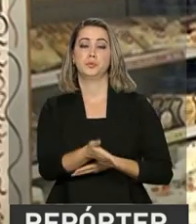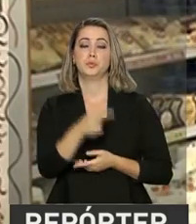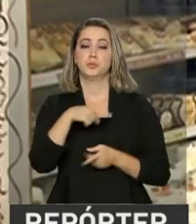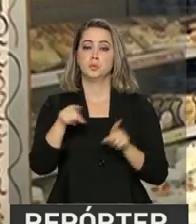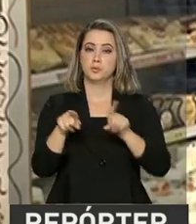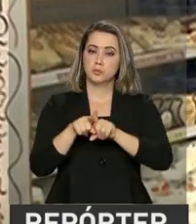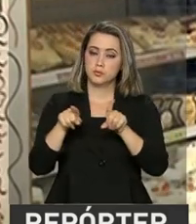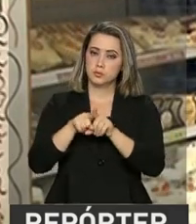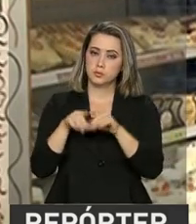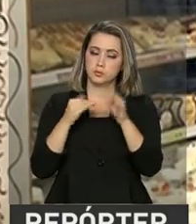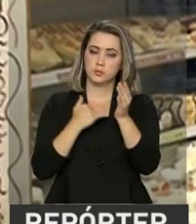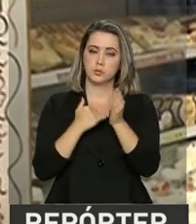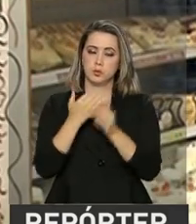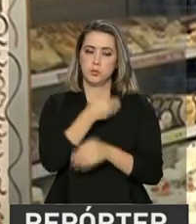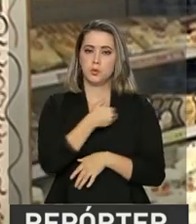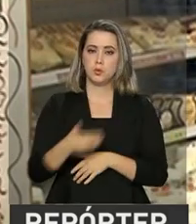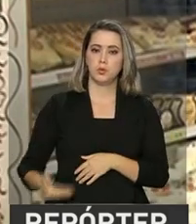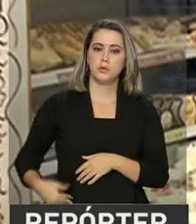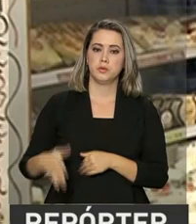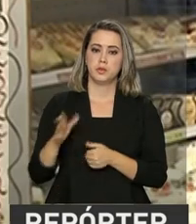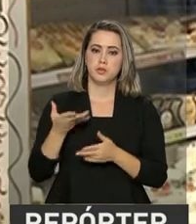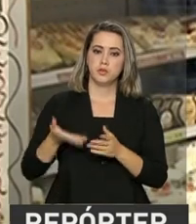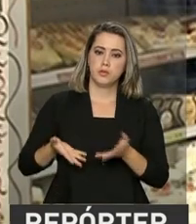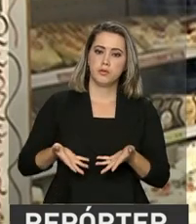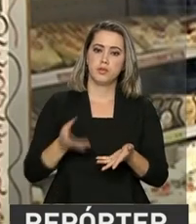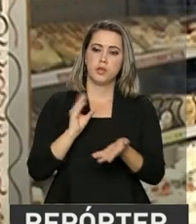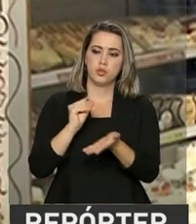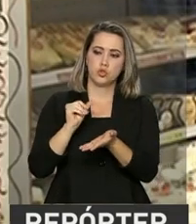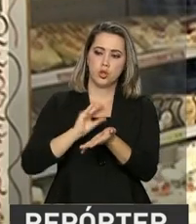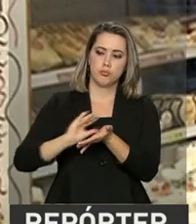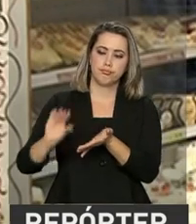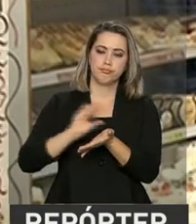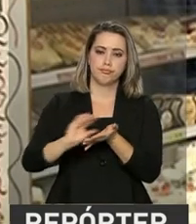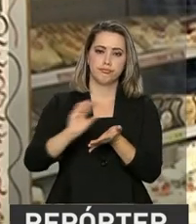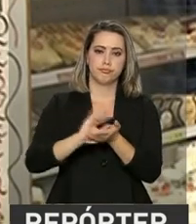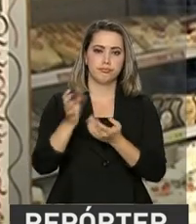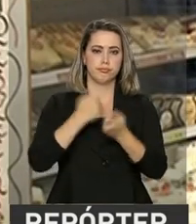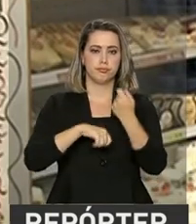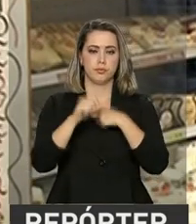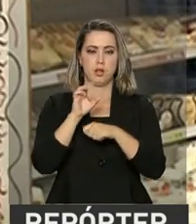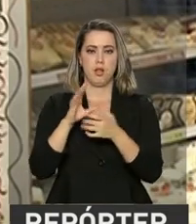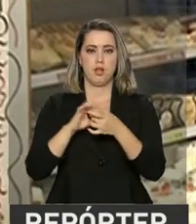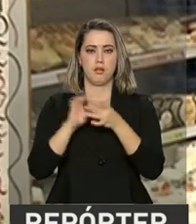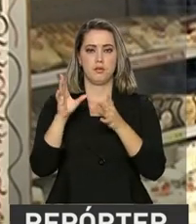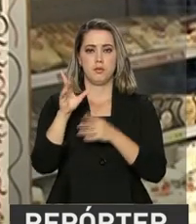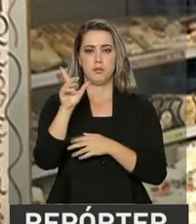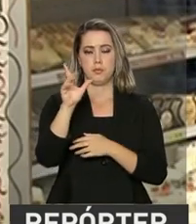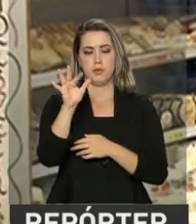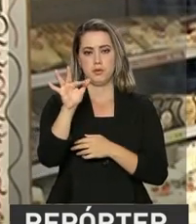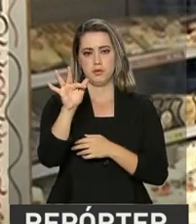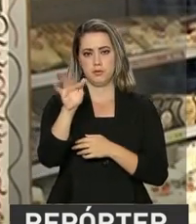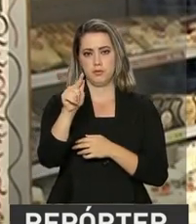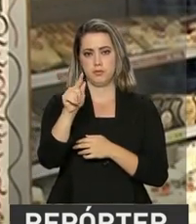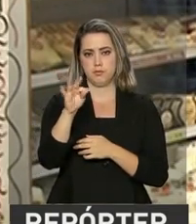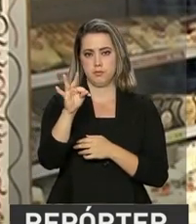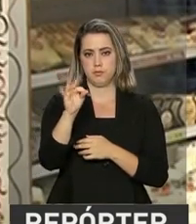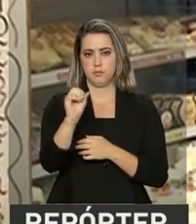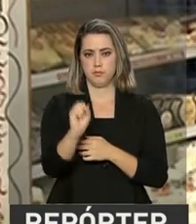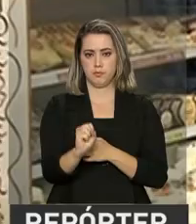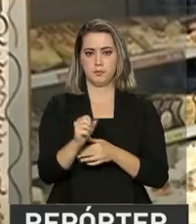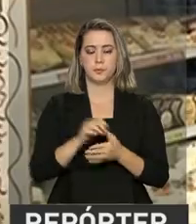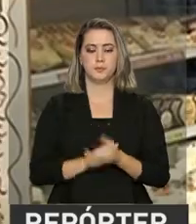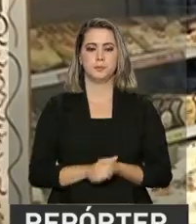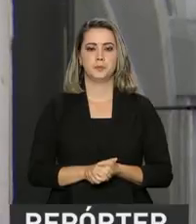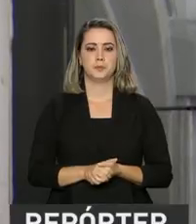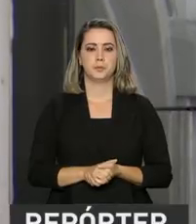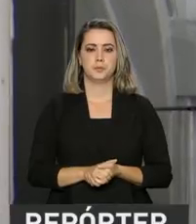e ainda de uma iniciativa do governo que vem injetando dinheiro vivo na economia a liberação de recursos de Contas inativas do